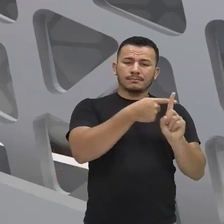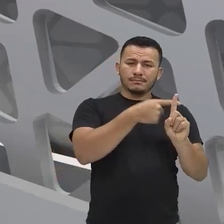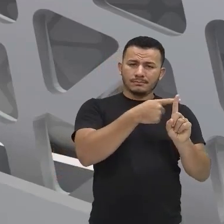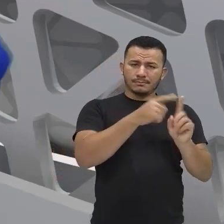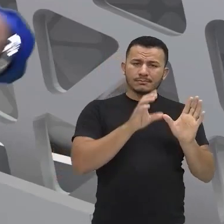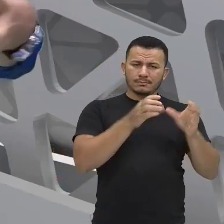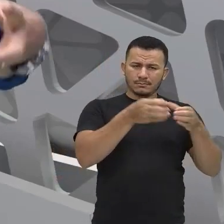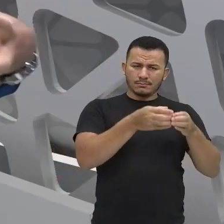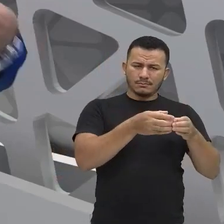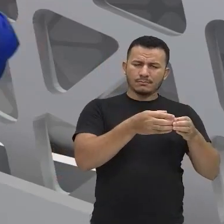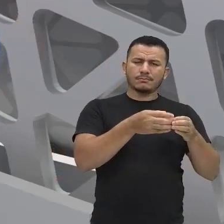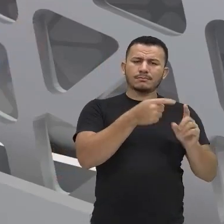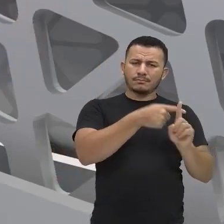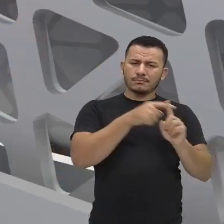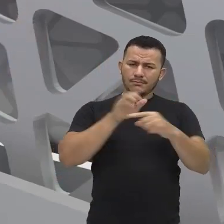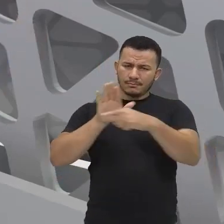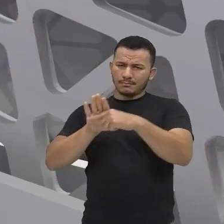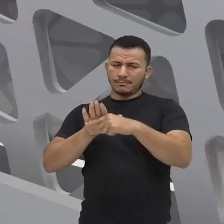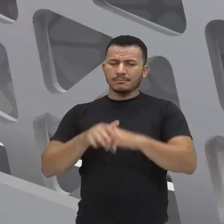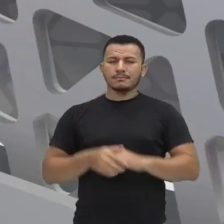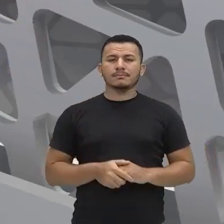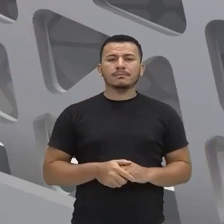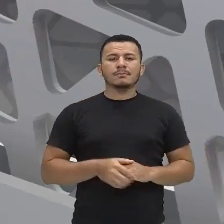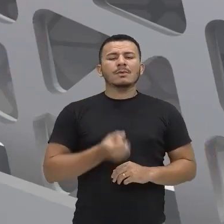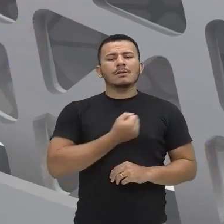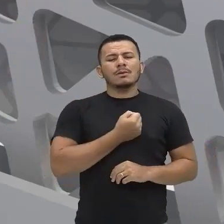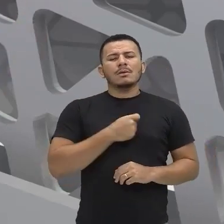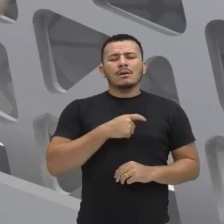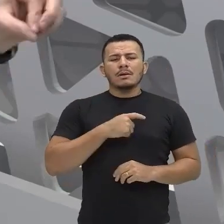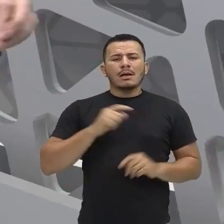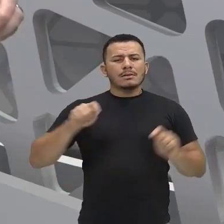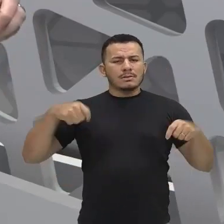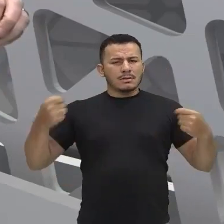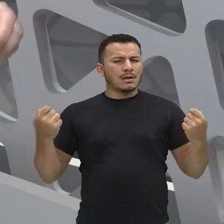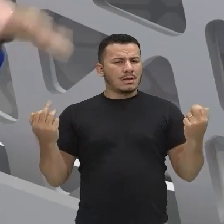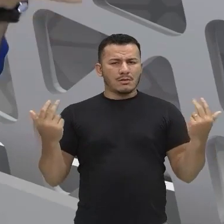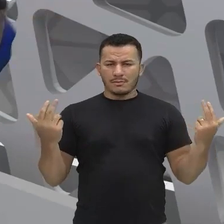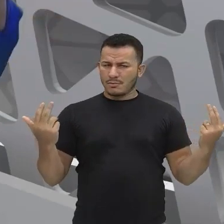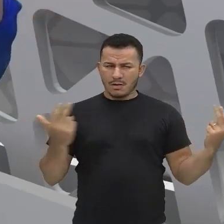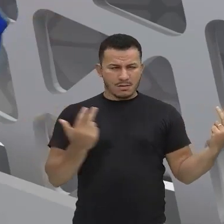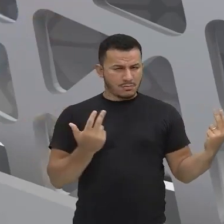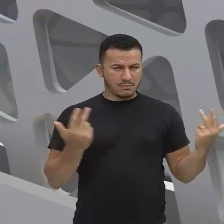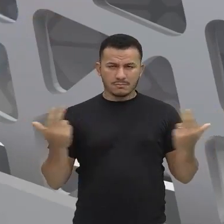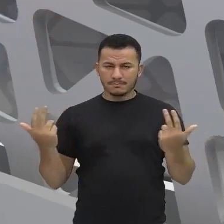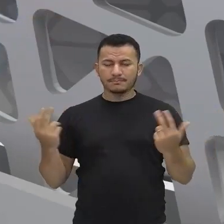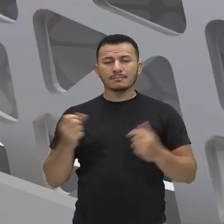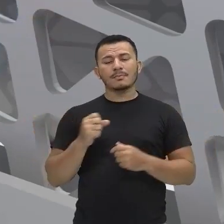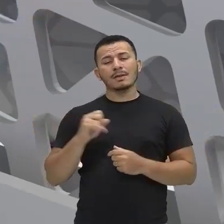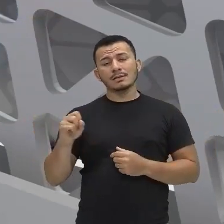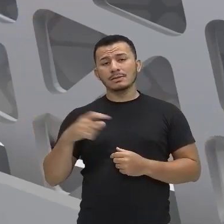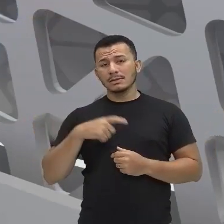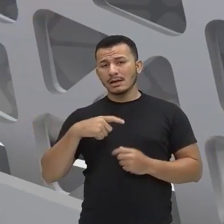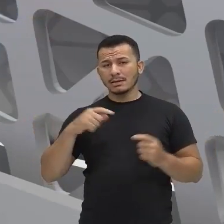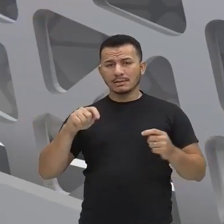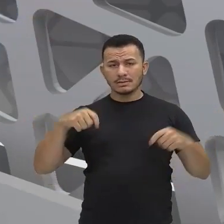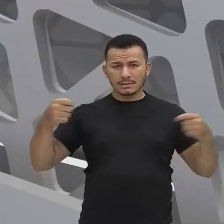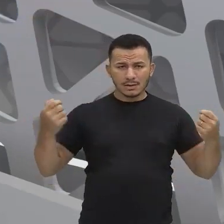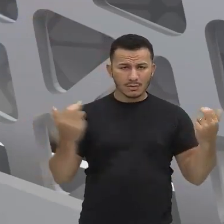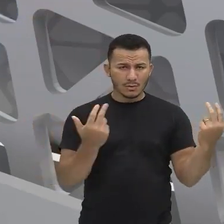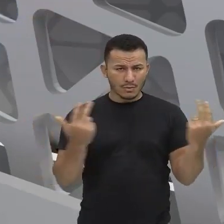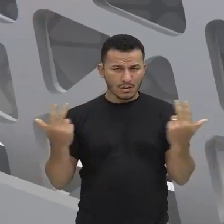números inteiros. Os números possuem o mesmo sinal, todo mundo. Ó. Se possui o mesmo